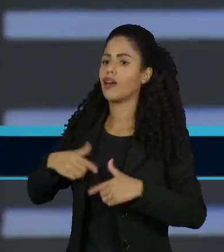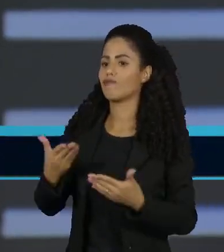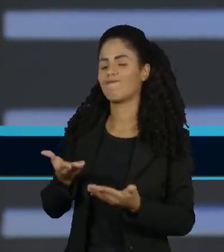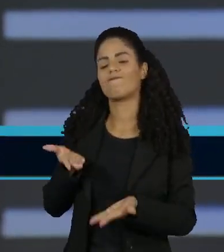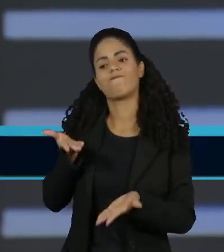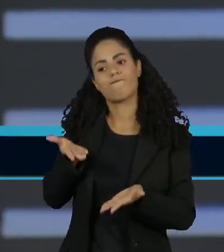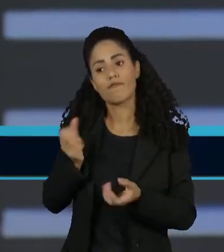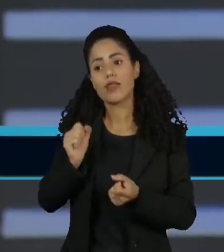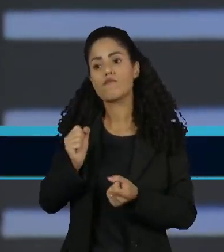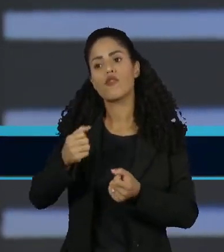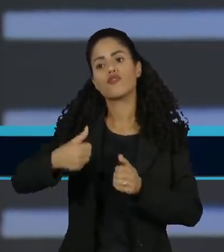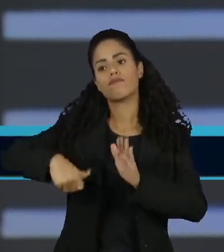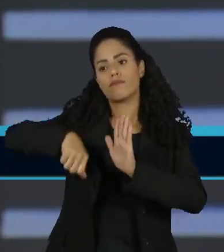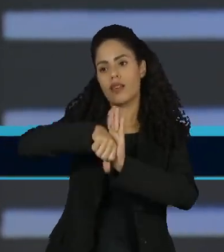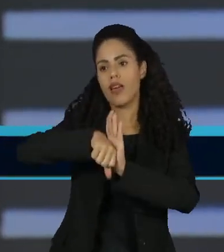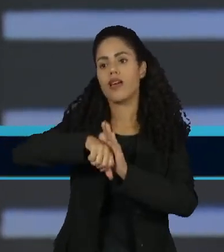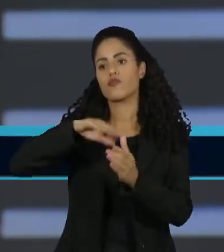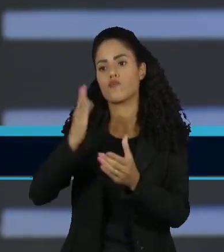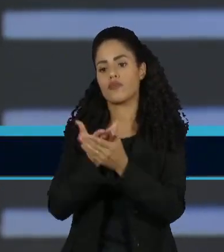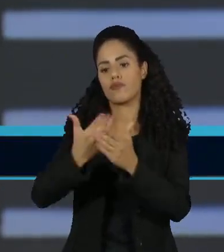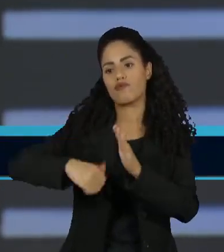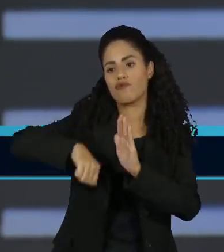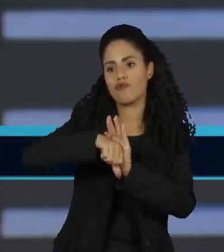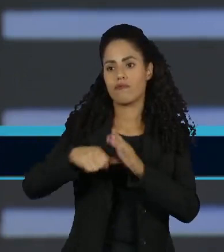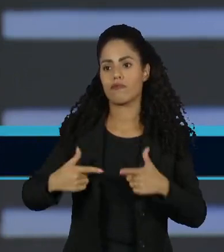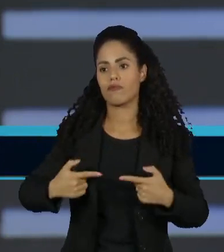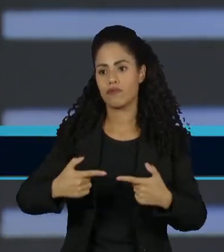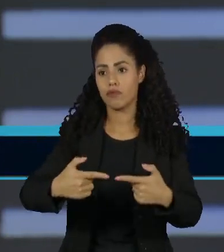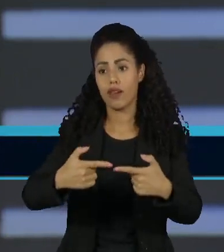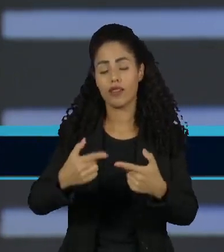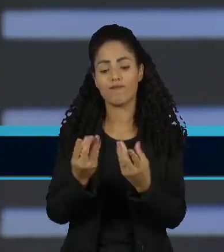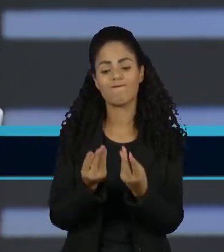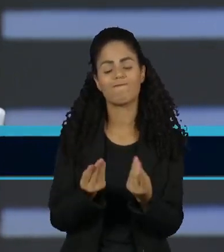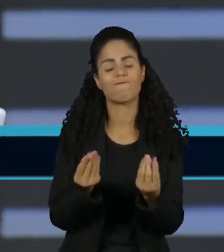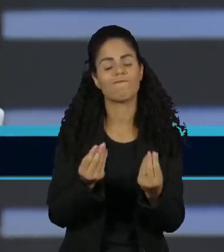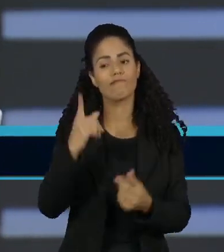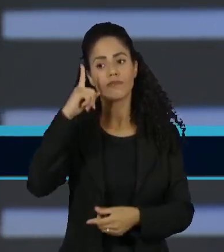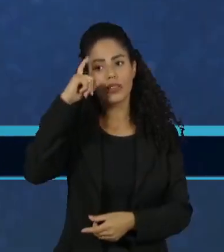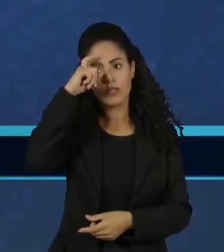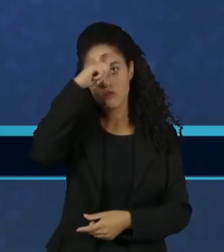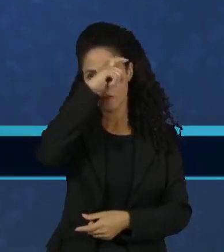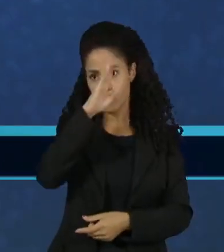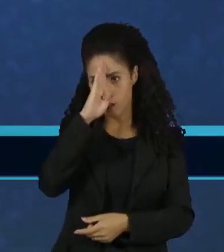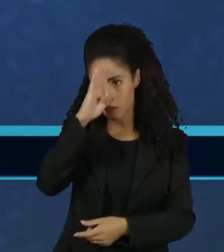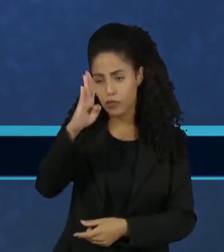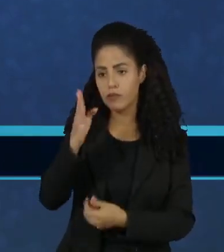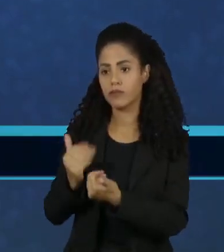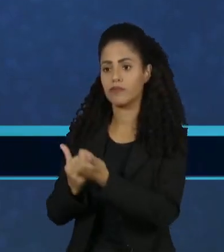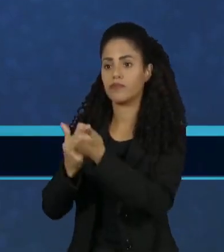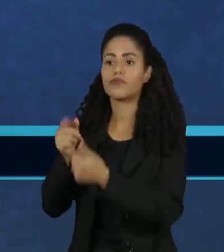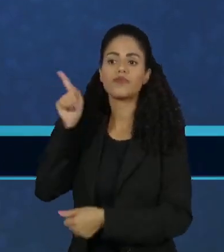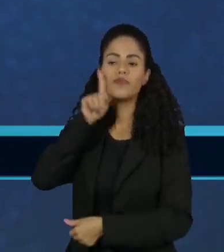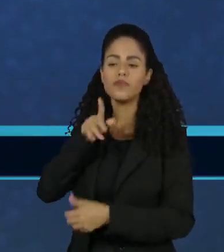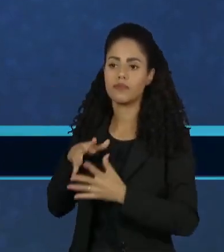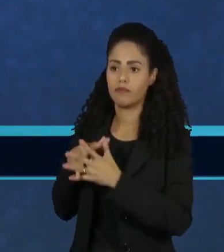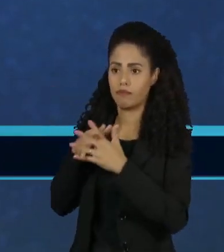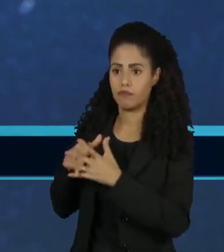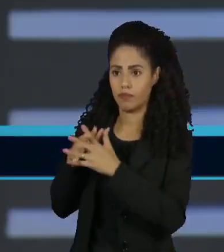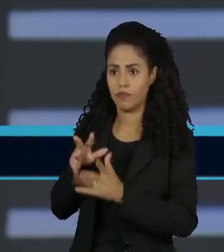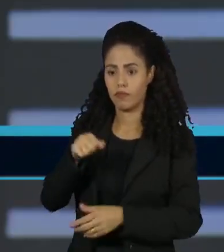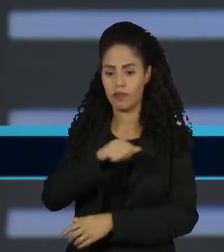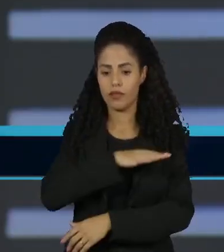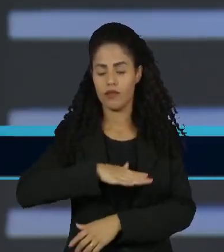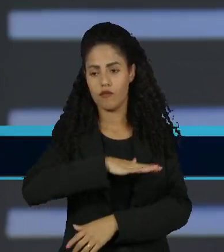caminho. O próprio governo Biden tem uma situação delicada, como o principal aliado de Israel na